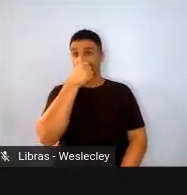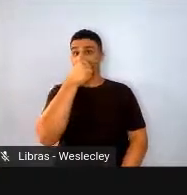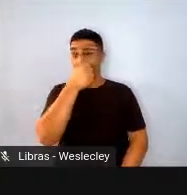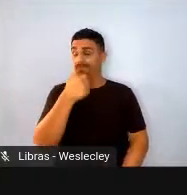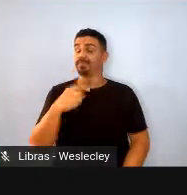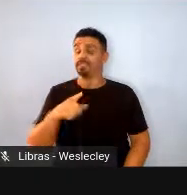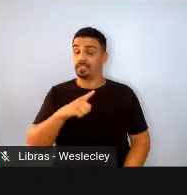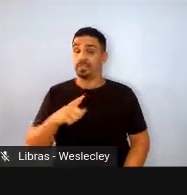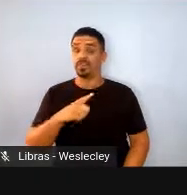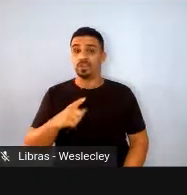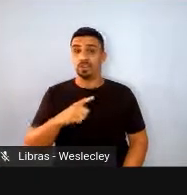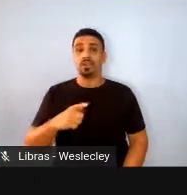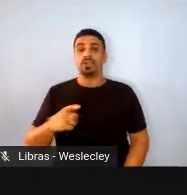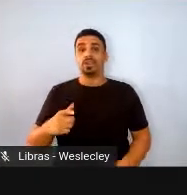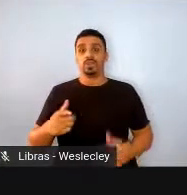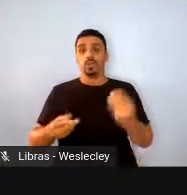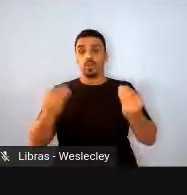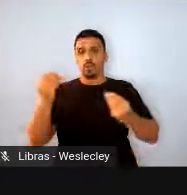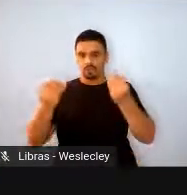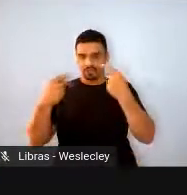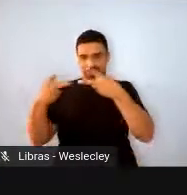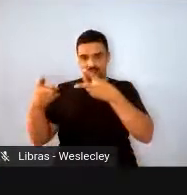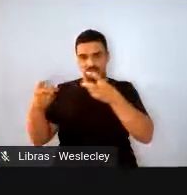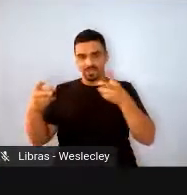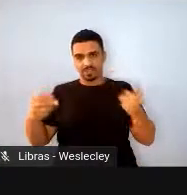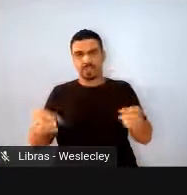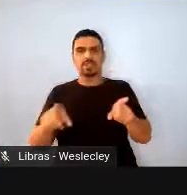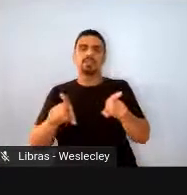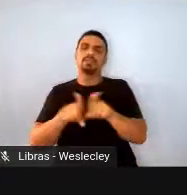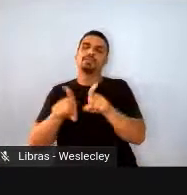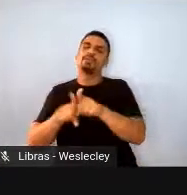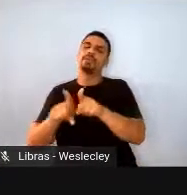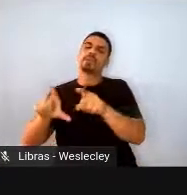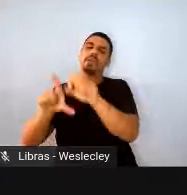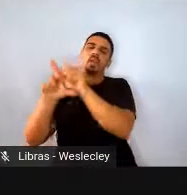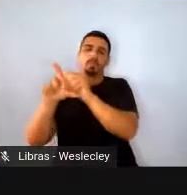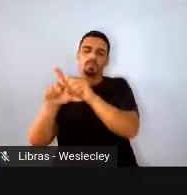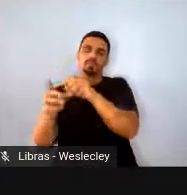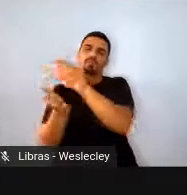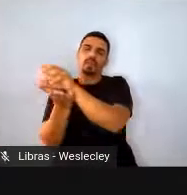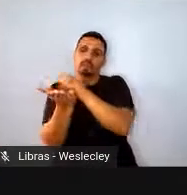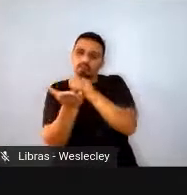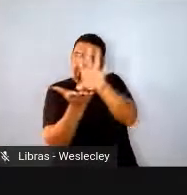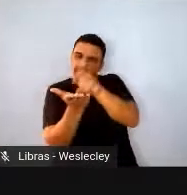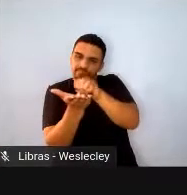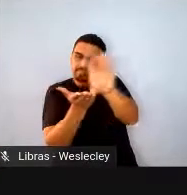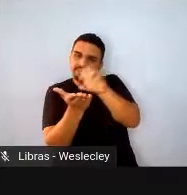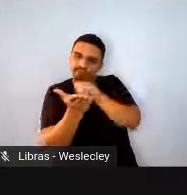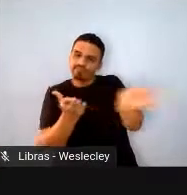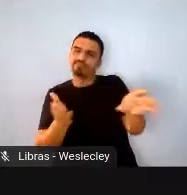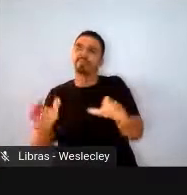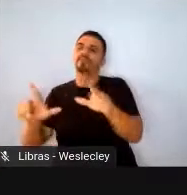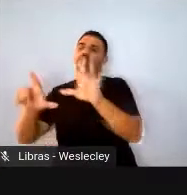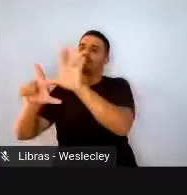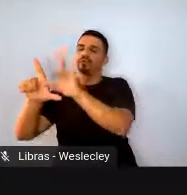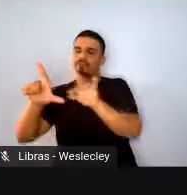tem, e fora os compartilhamentos e